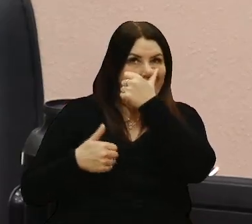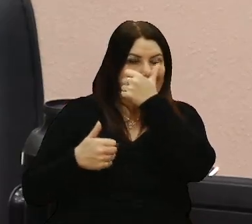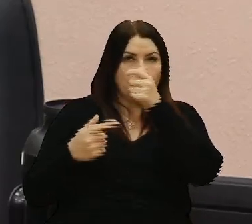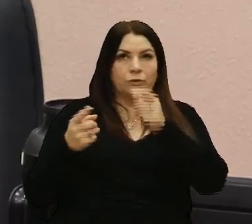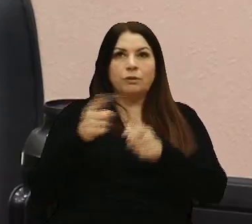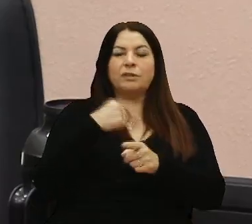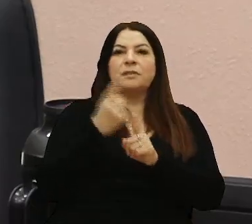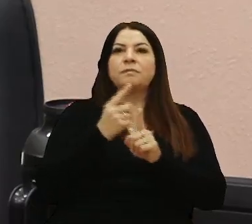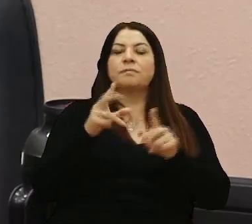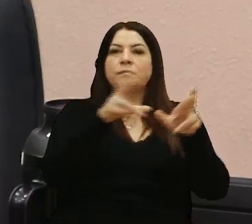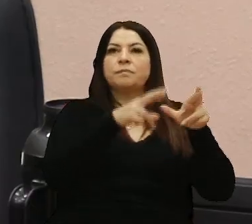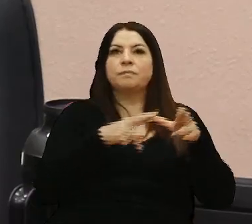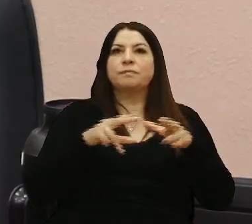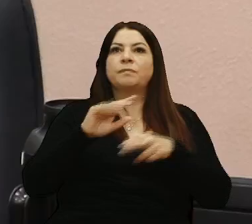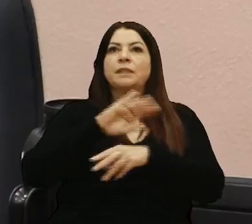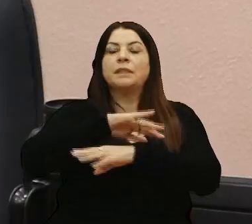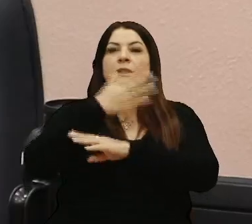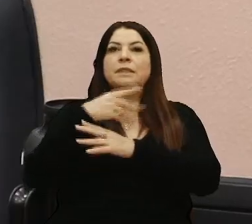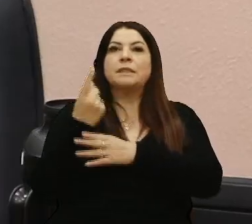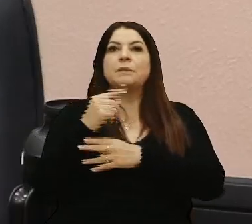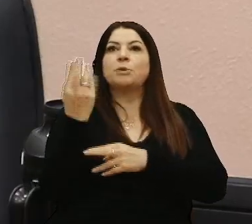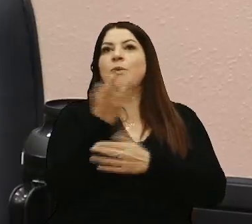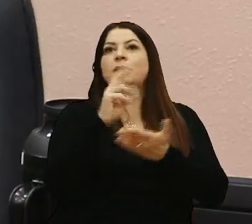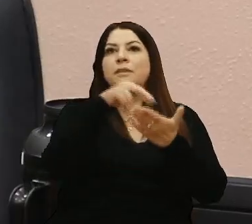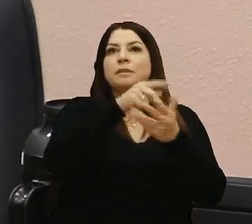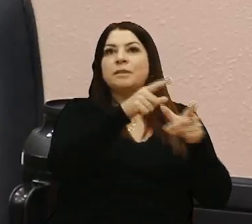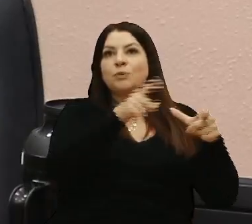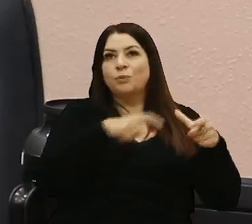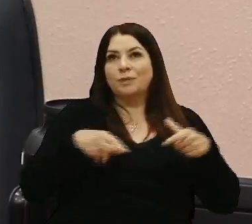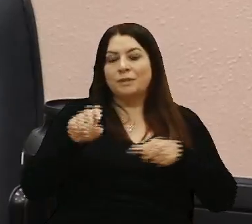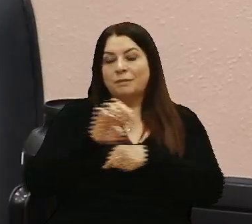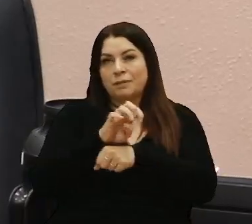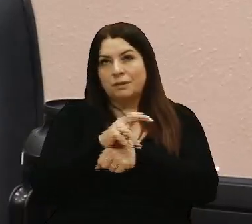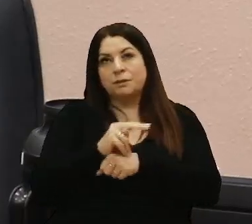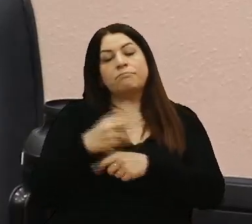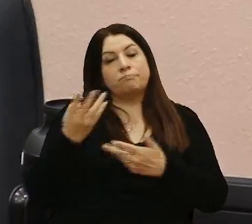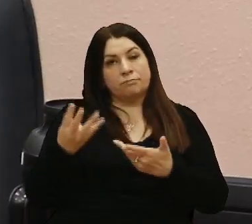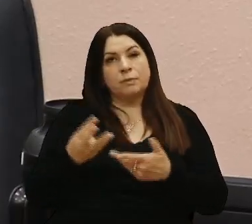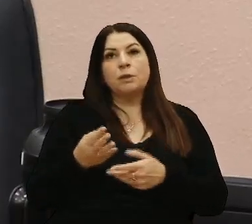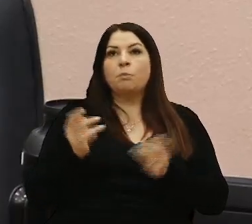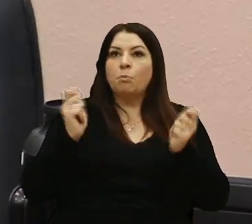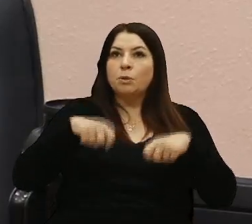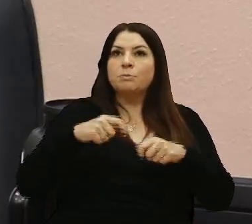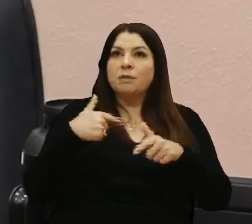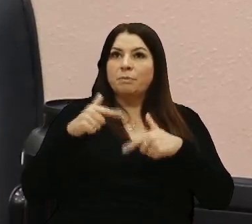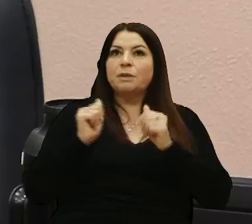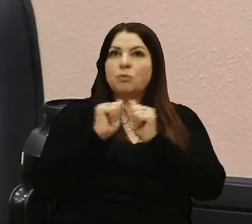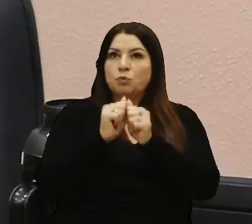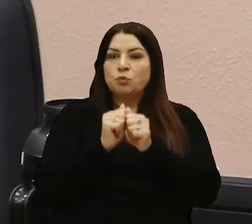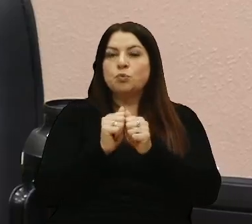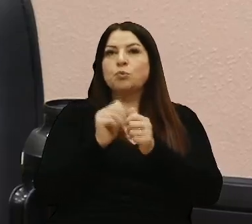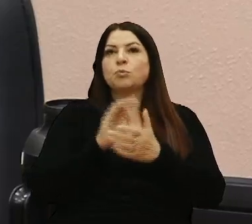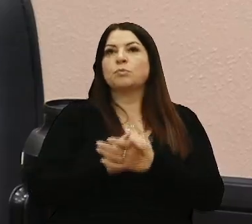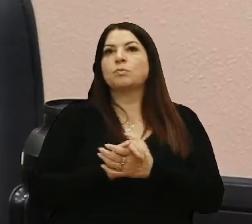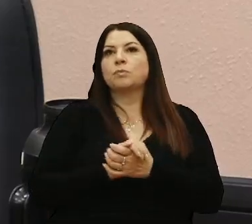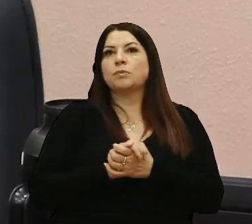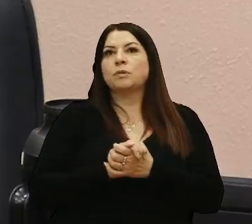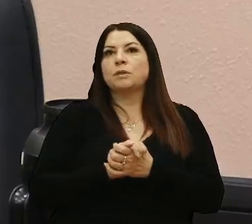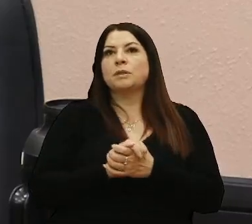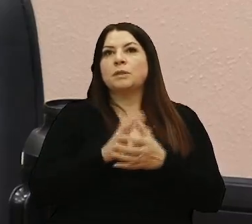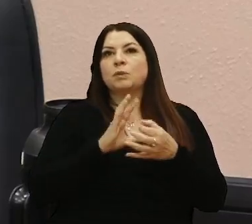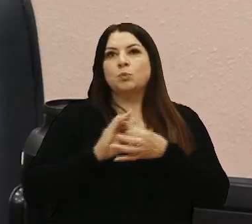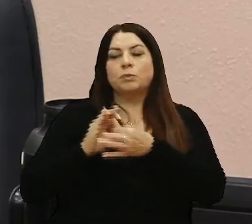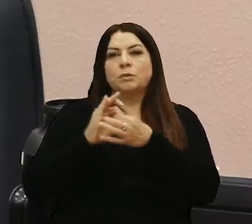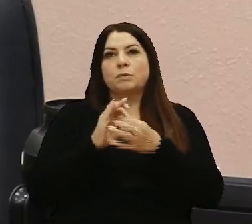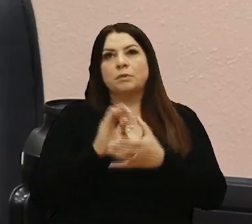realidade da região da Serra, mas ela é uma realidade de todas as regiões do nosso estado. Portanto, que possamos trabalhar de forma unidas,